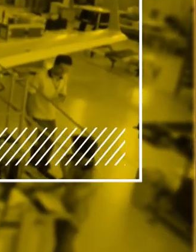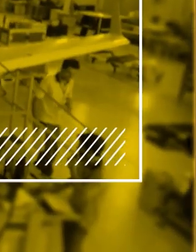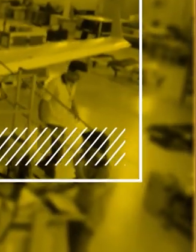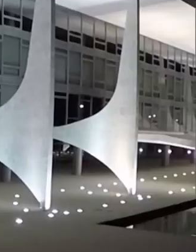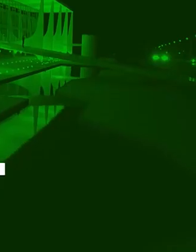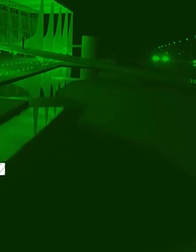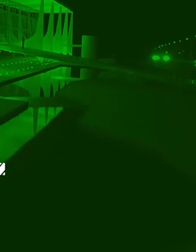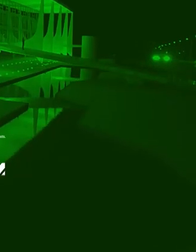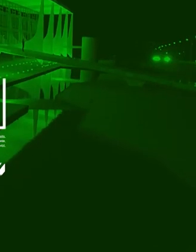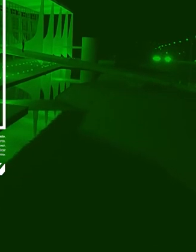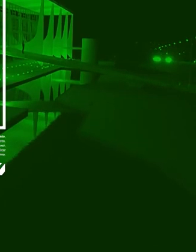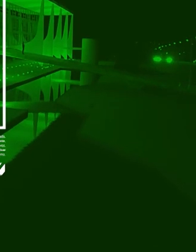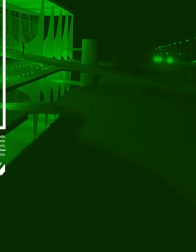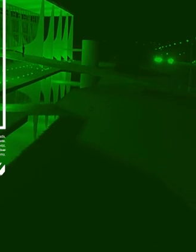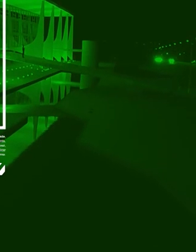e